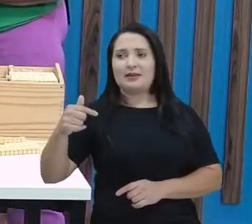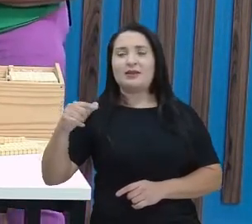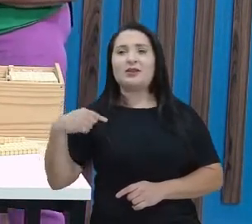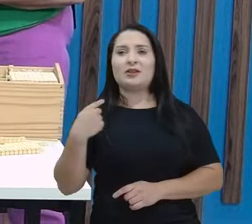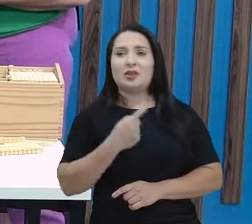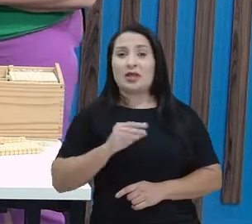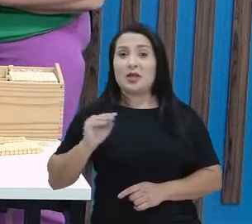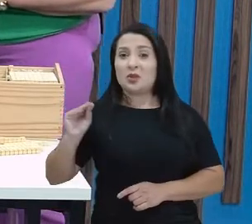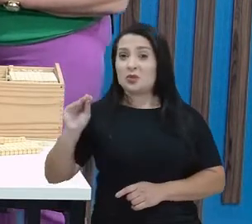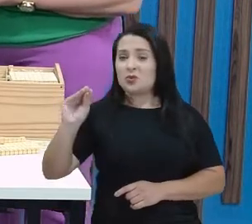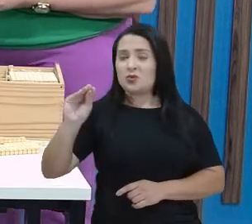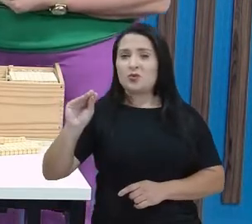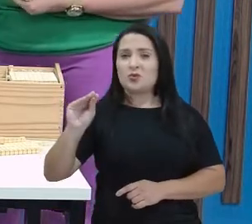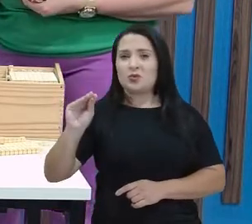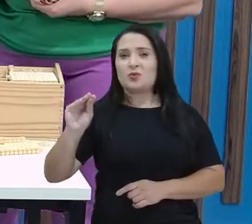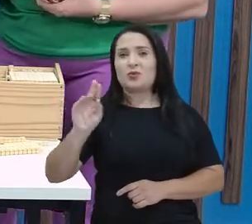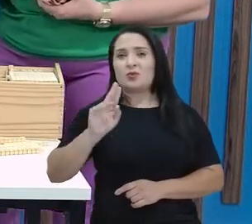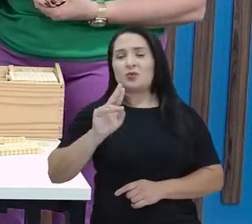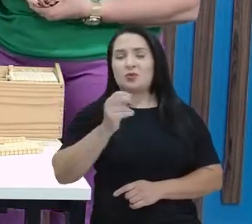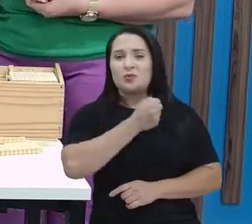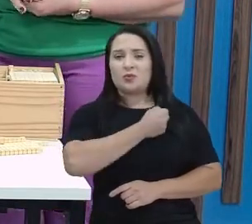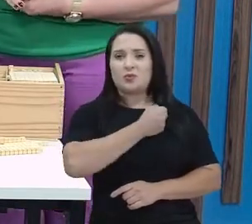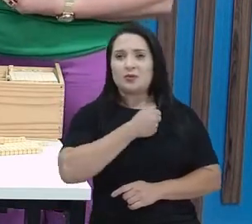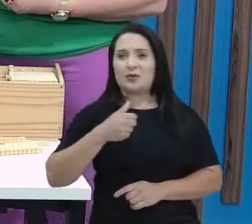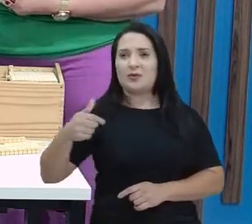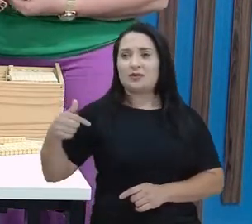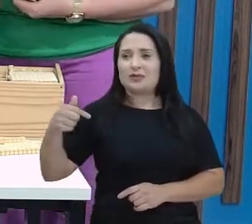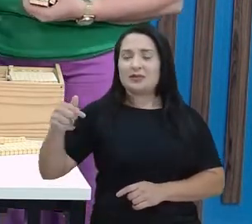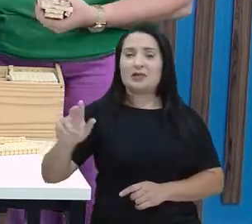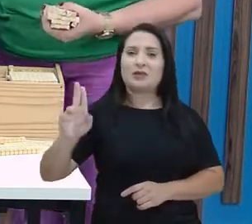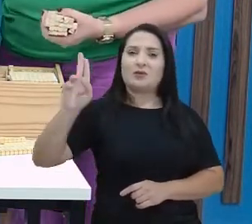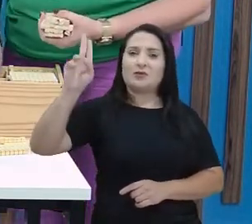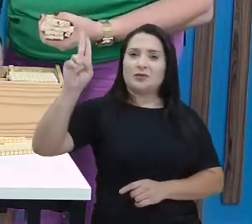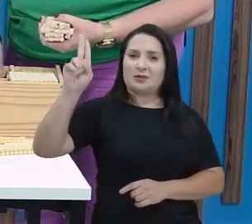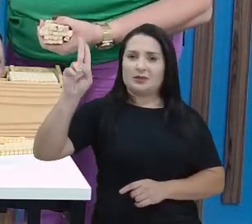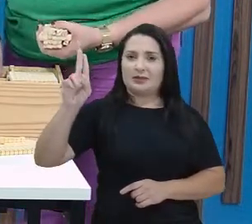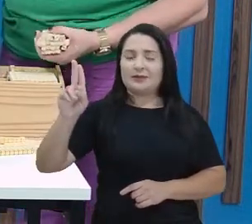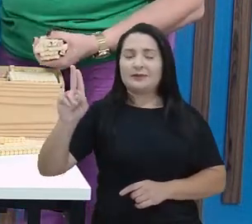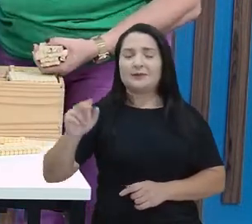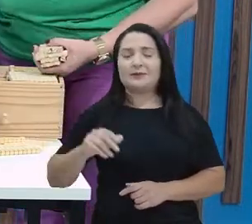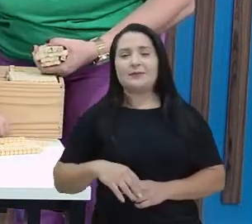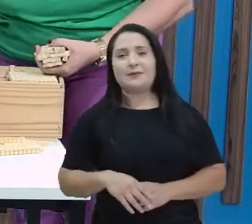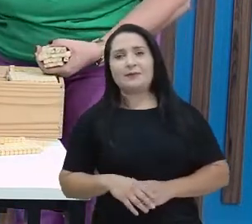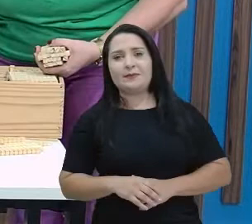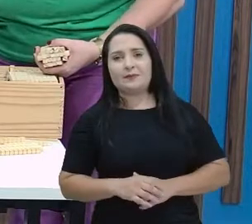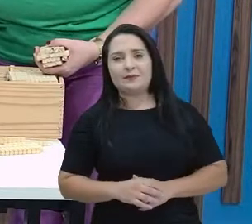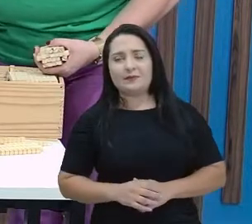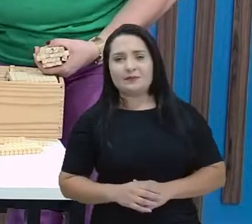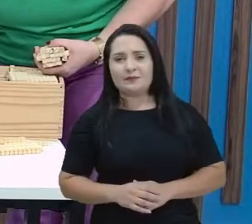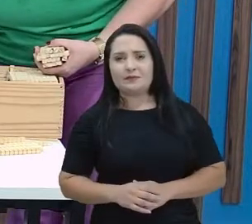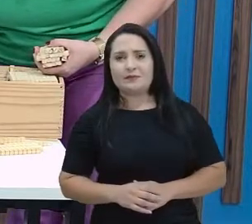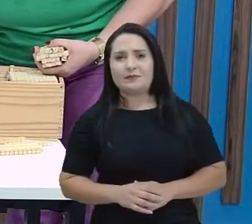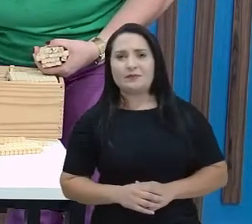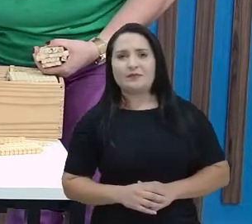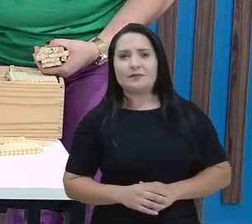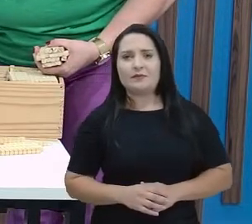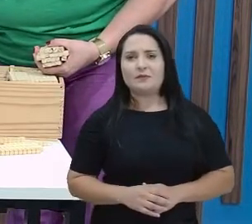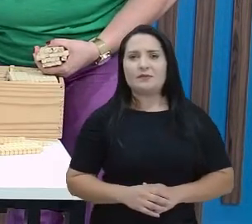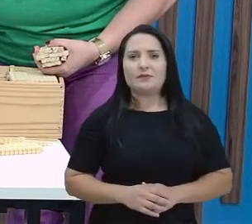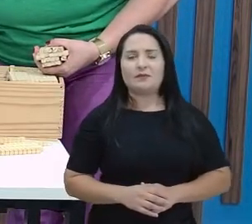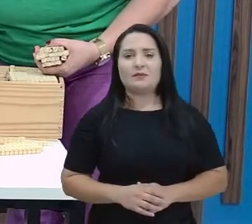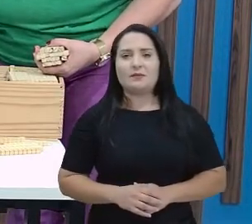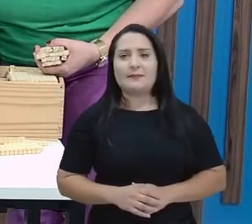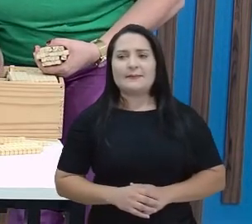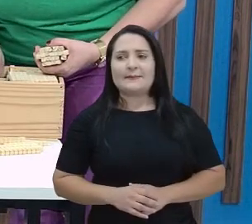isso? Isso. Olha aí, de ó, trás na unidade. Frente, na unidade. O 7. Então vamos lá. Já tem uma aqui. 2, 3,